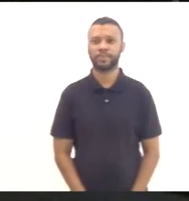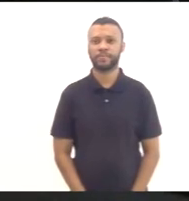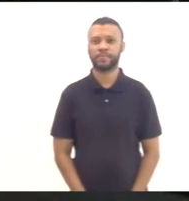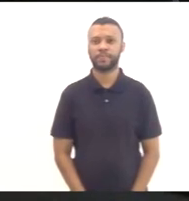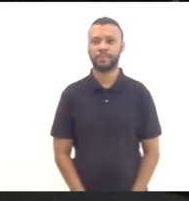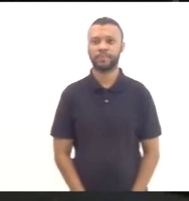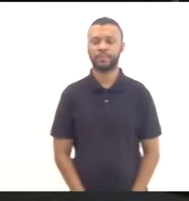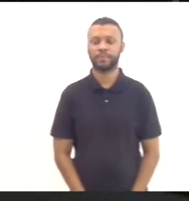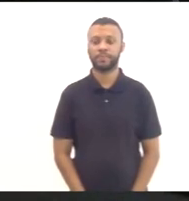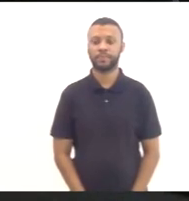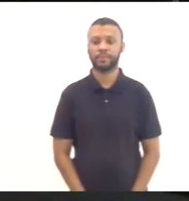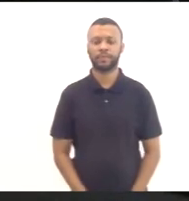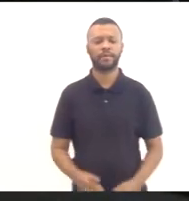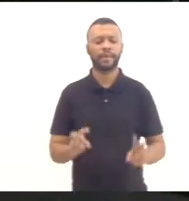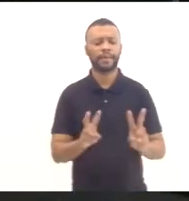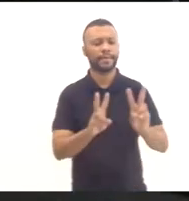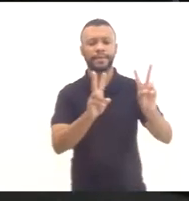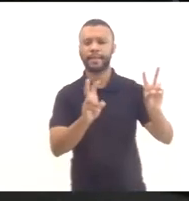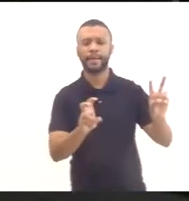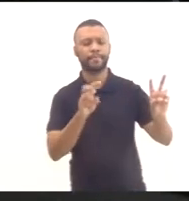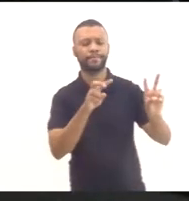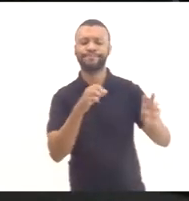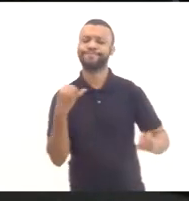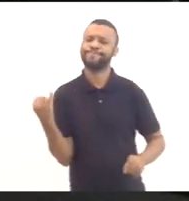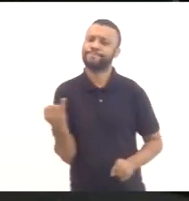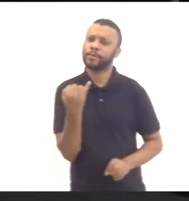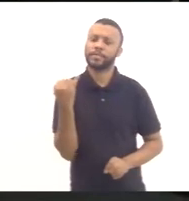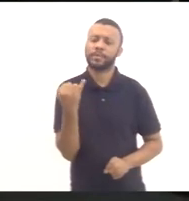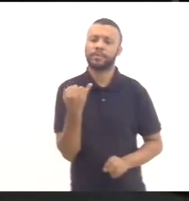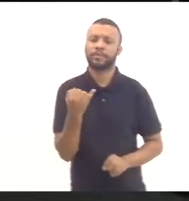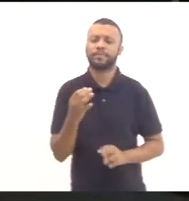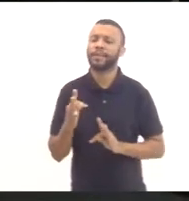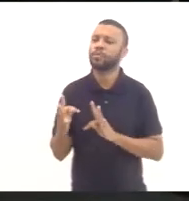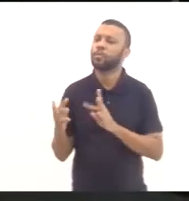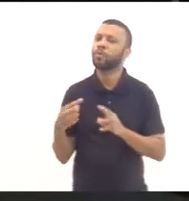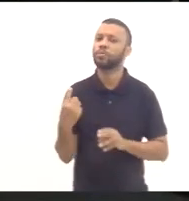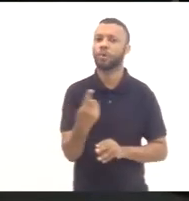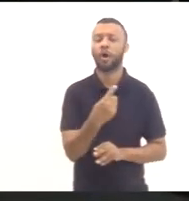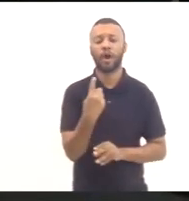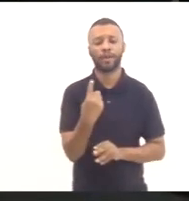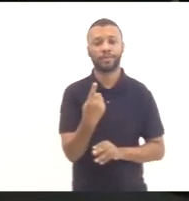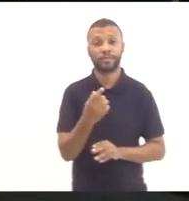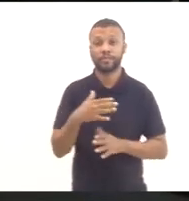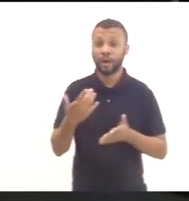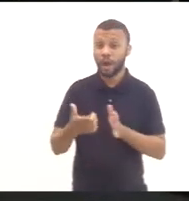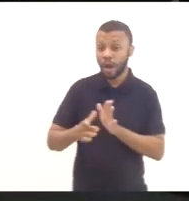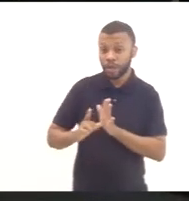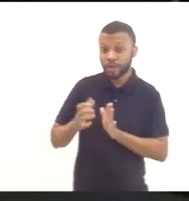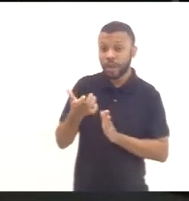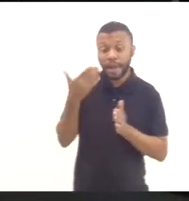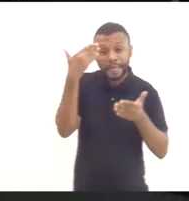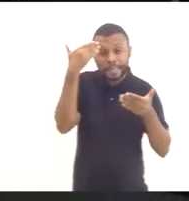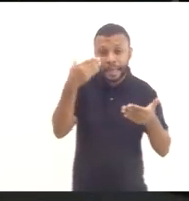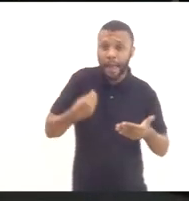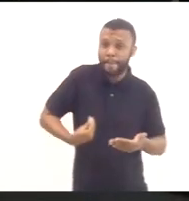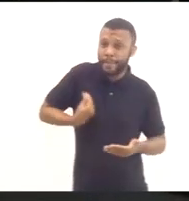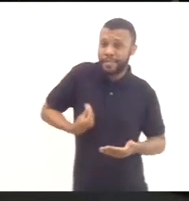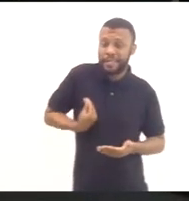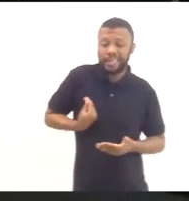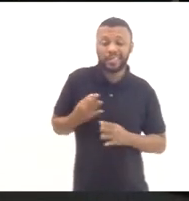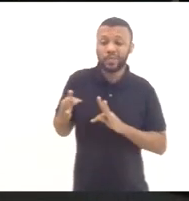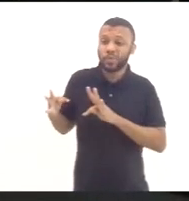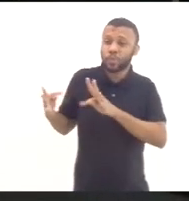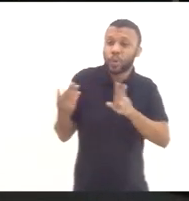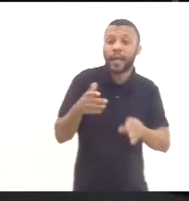esse é um tema muito importante a todos nós e antes de tudo quero agradecer a presença de todas as